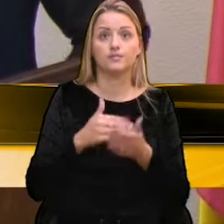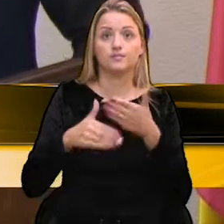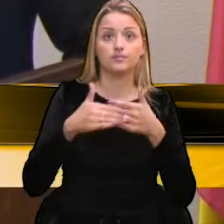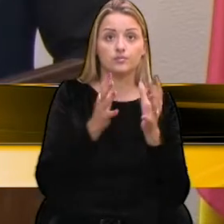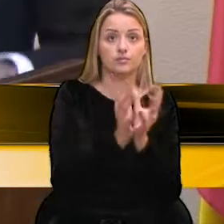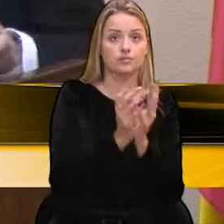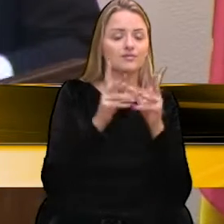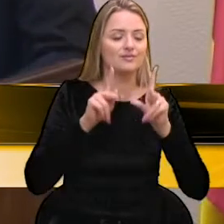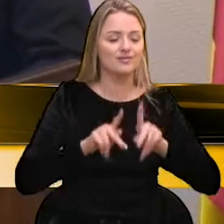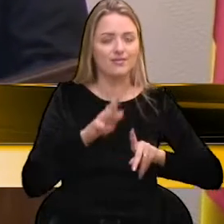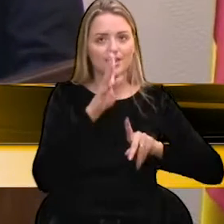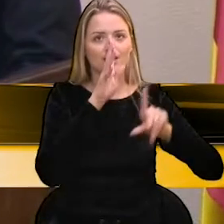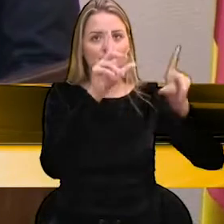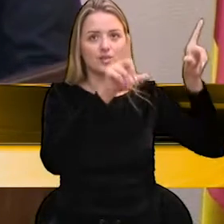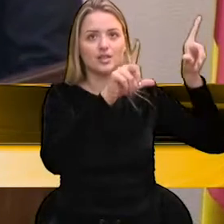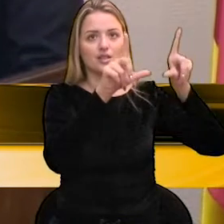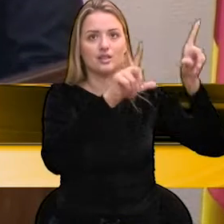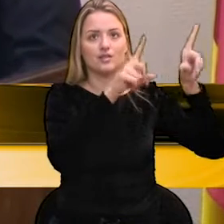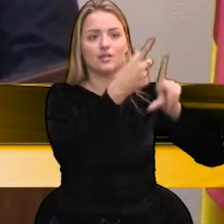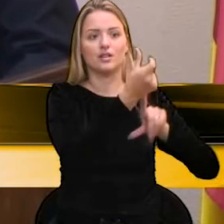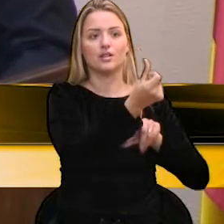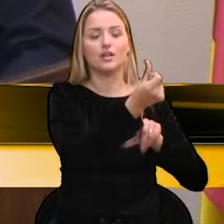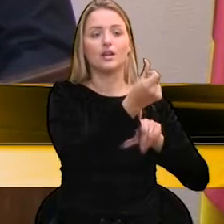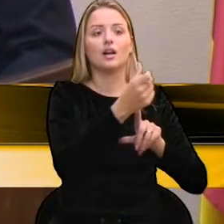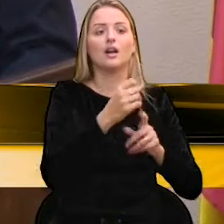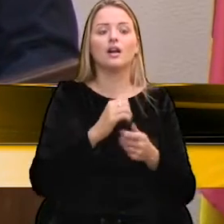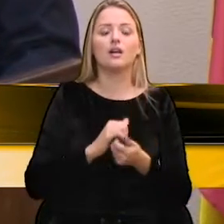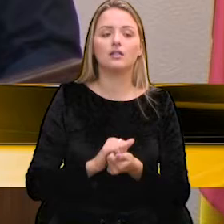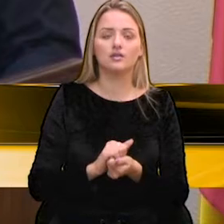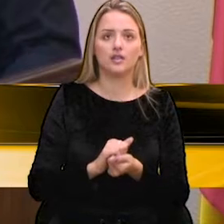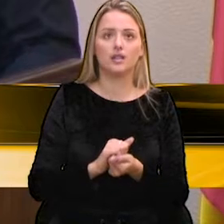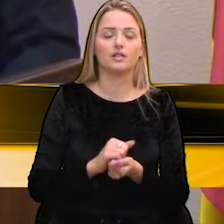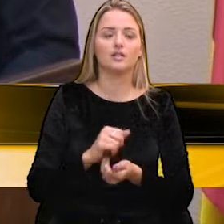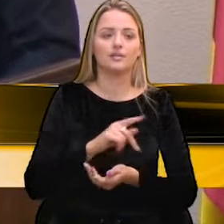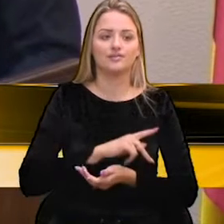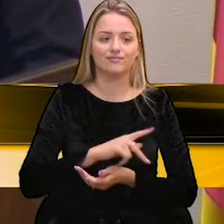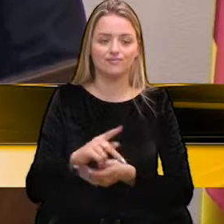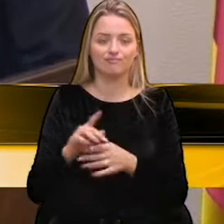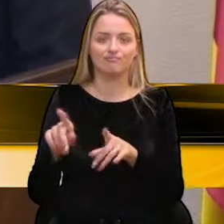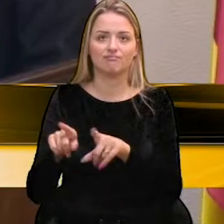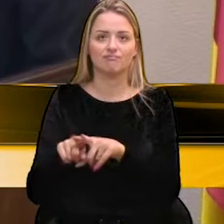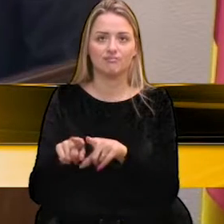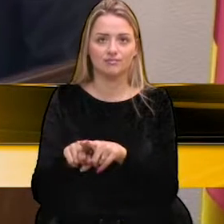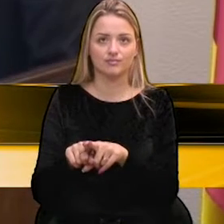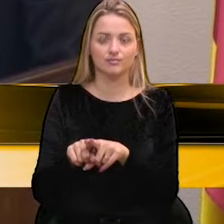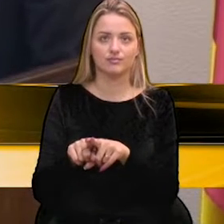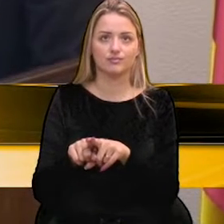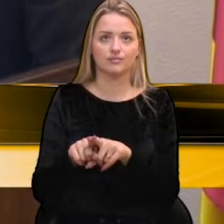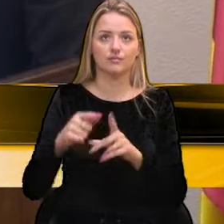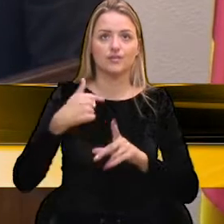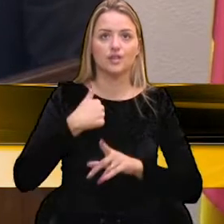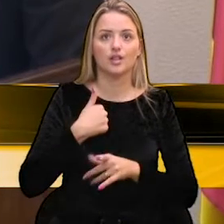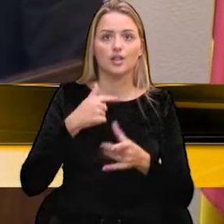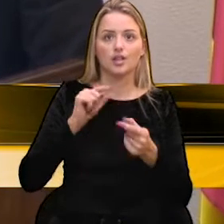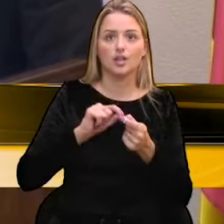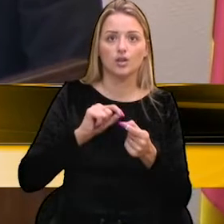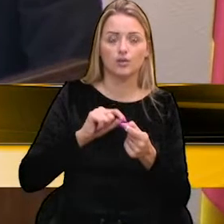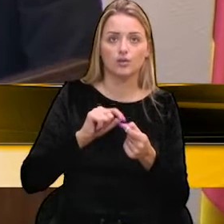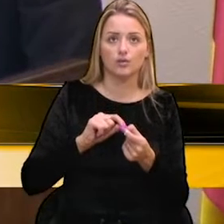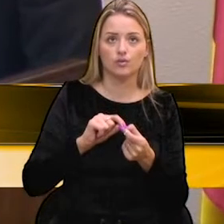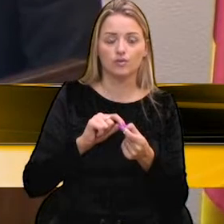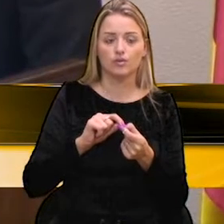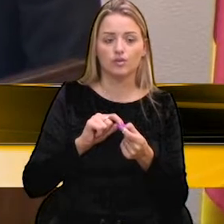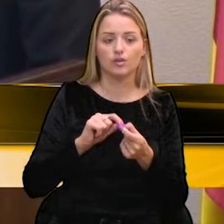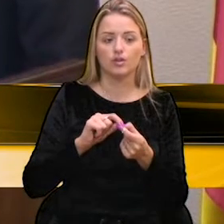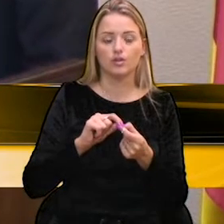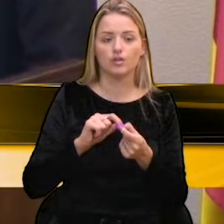os telespectadores do canal 16, a imprensa aqui presente também, eu faço uma pequena prestação